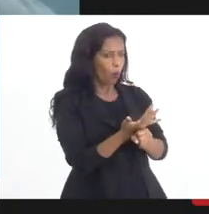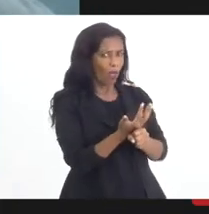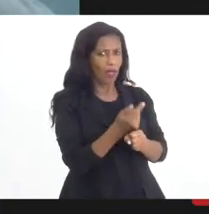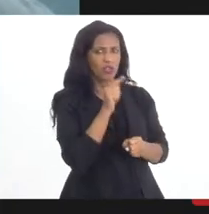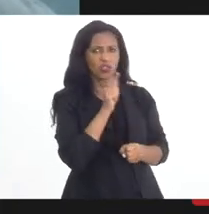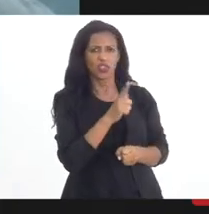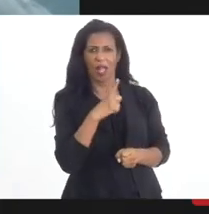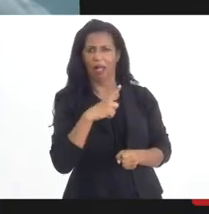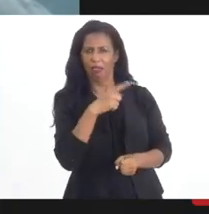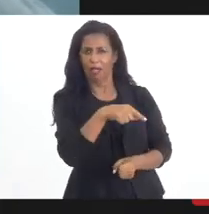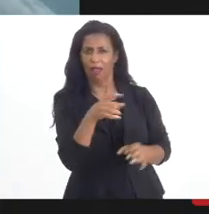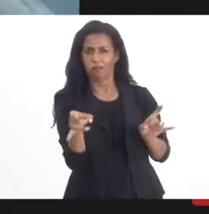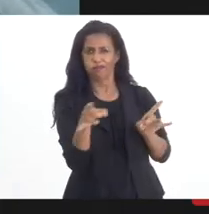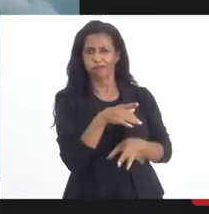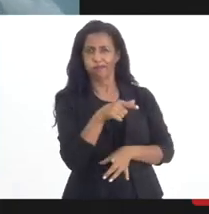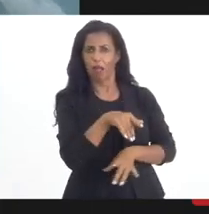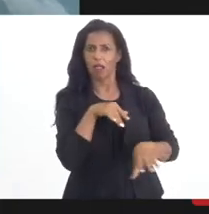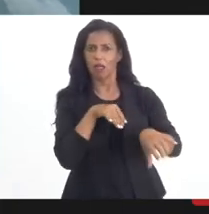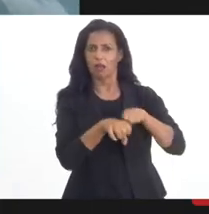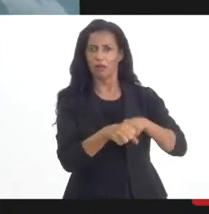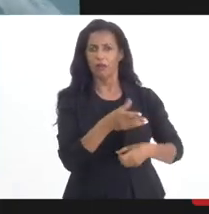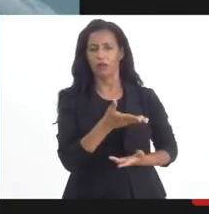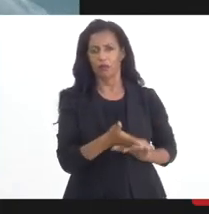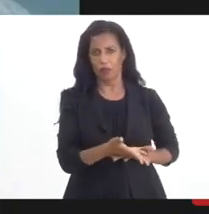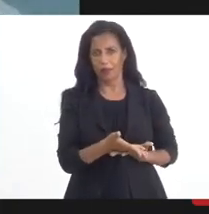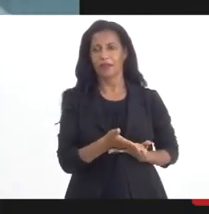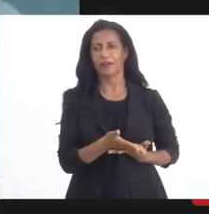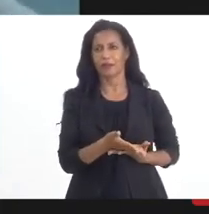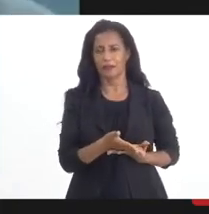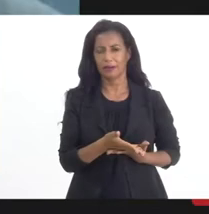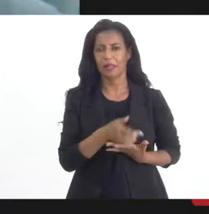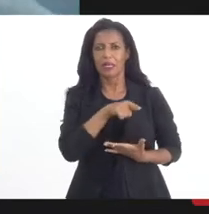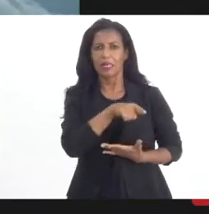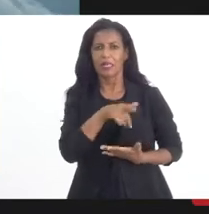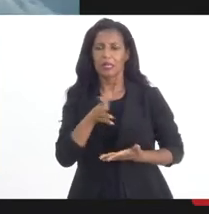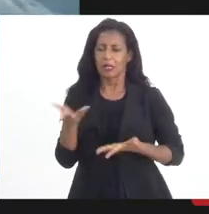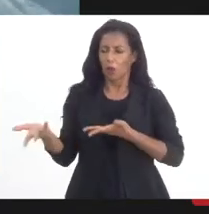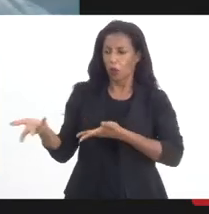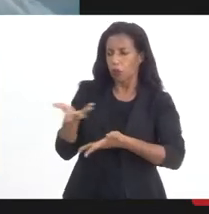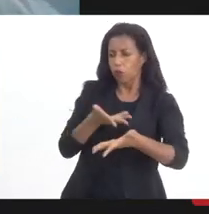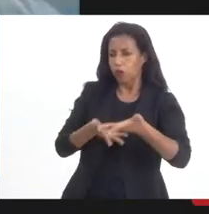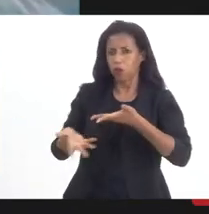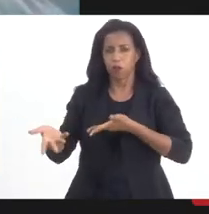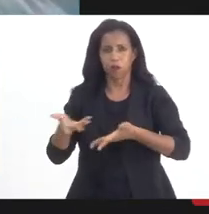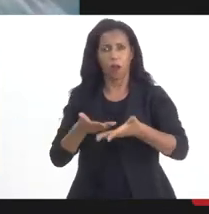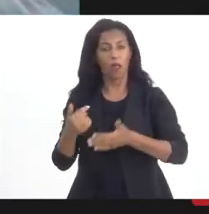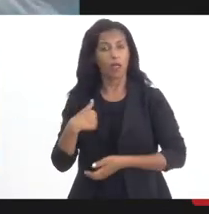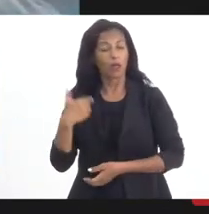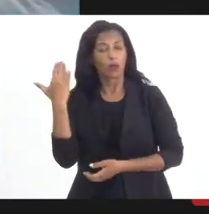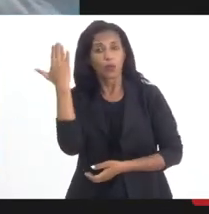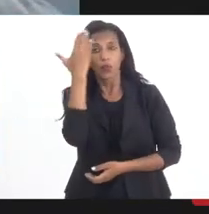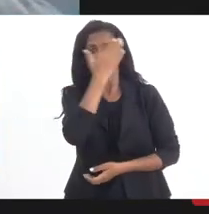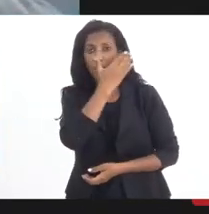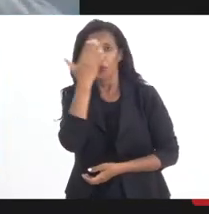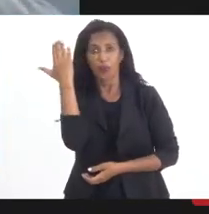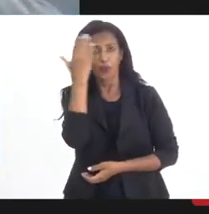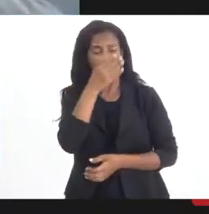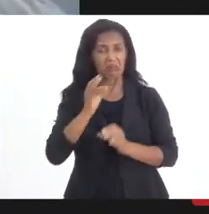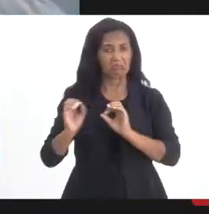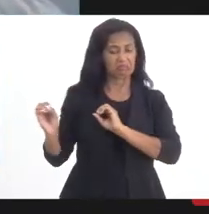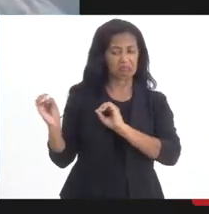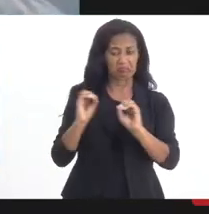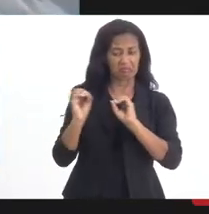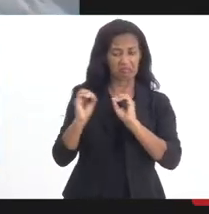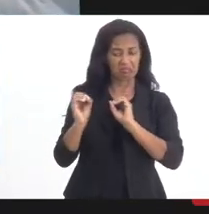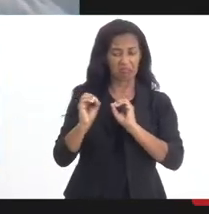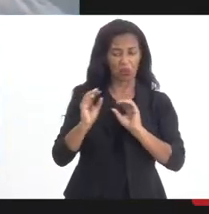já tem expertise nessa formação, nessa encampação, nessa unidade. Eu não vi, em nenhum caso, que